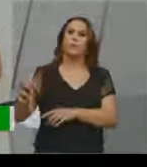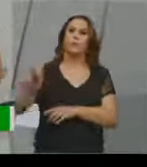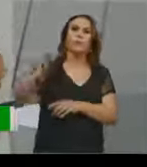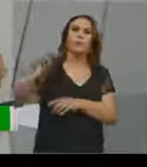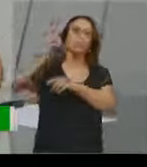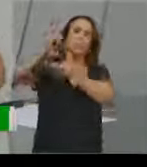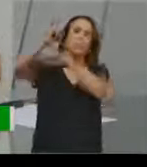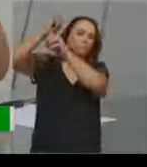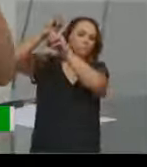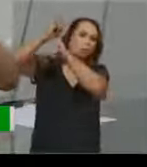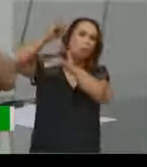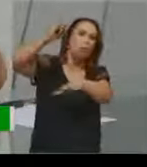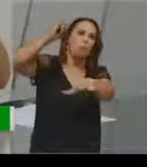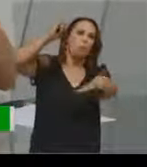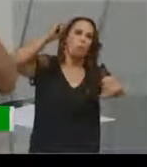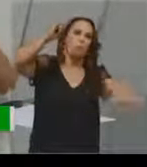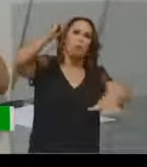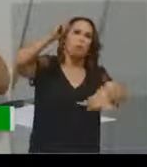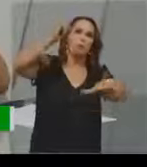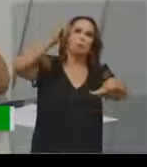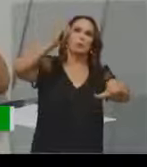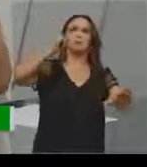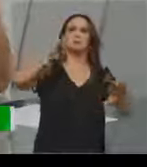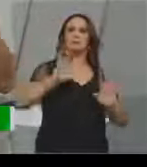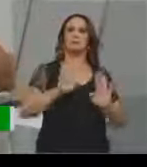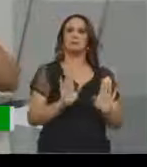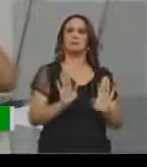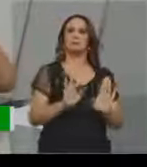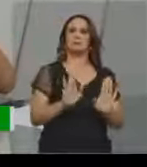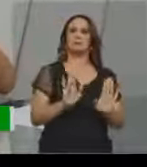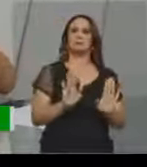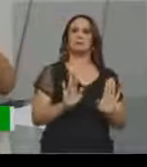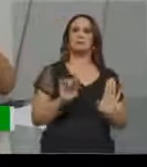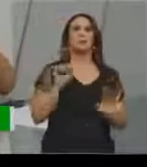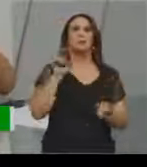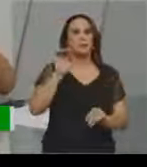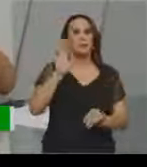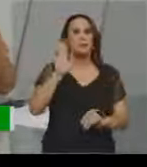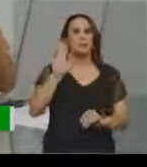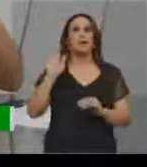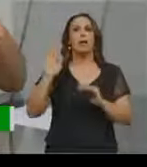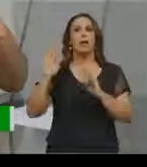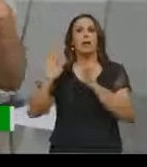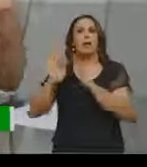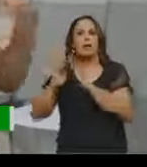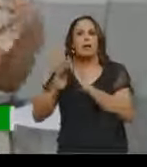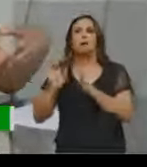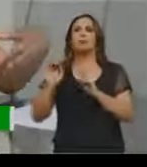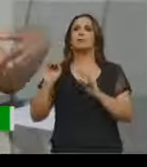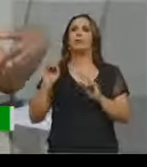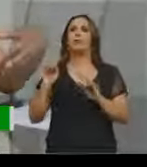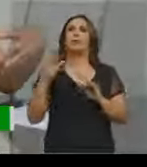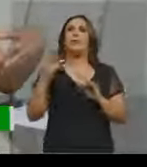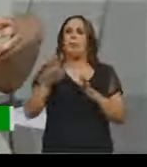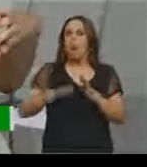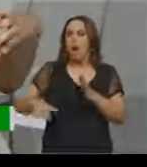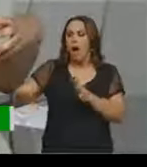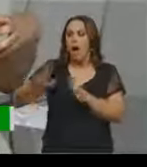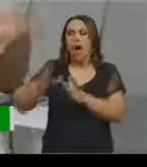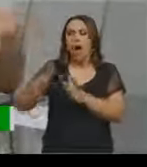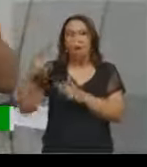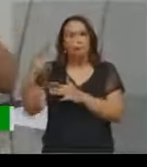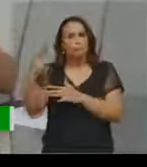horta já, uma produção já de médio porte e tudo mais, você já começa a sentir essa necessidade de utilizar esses agrotóxicos,